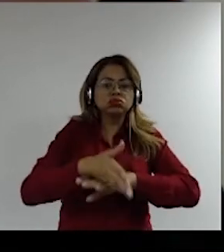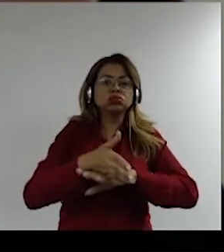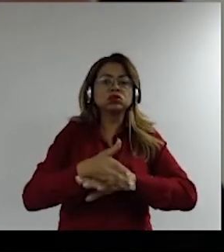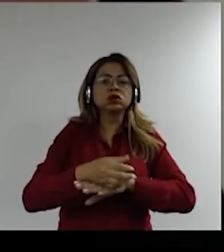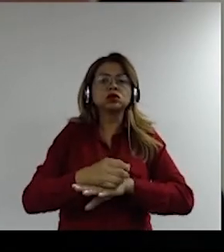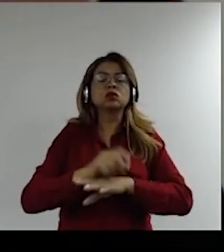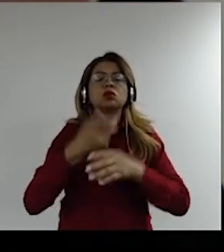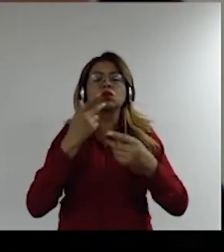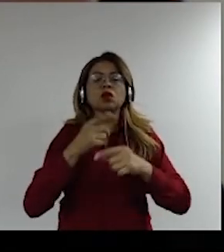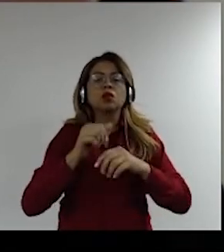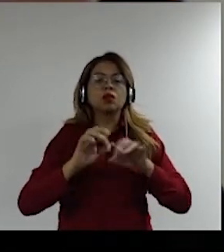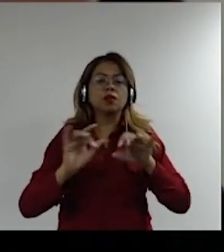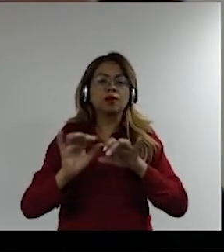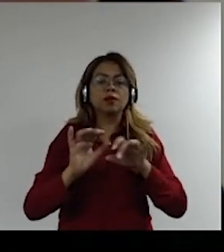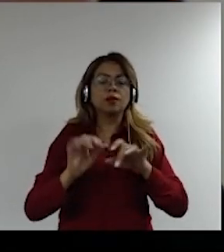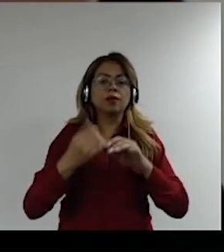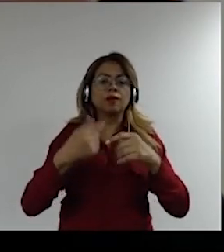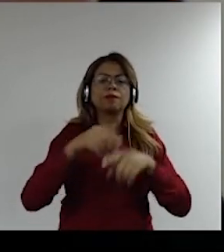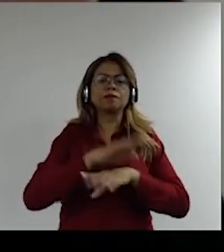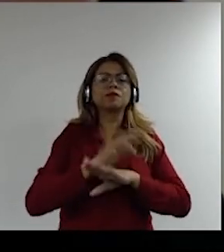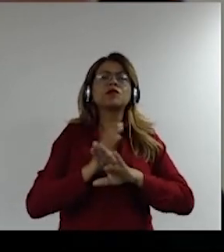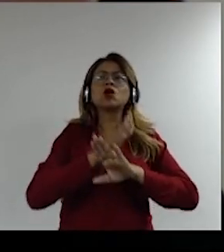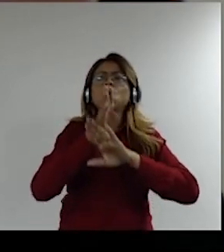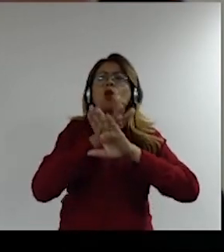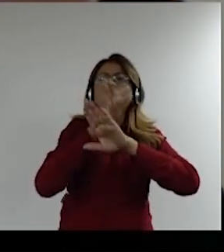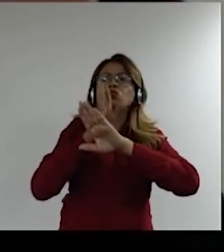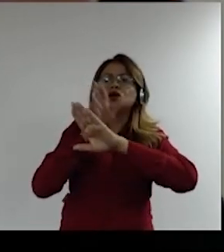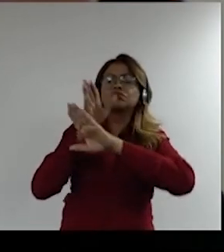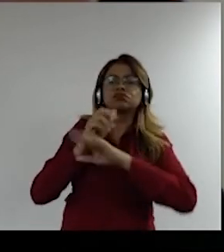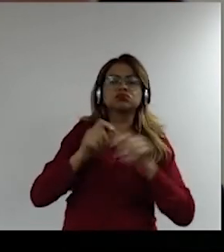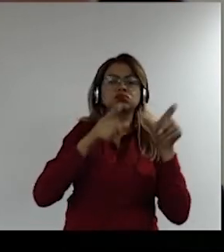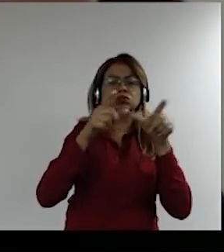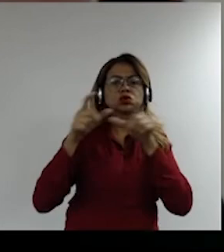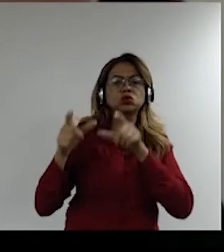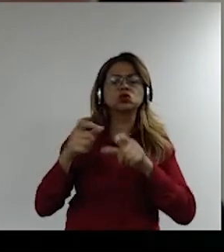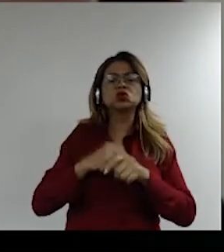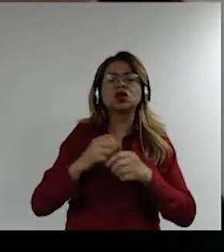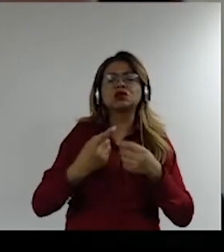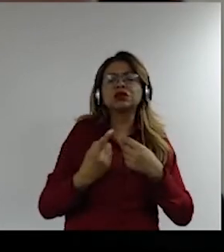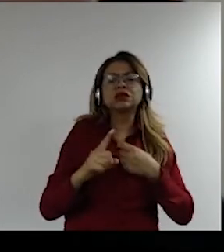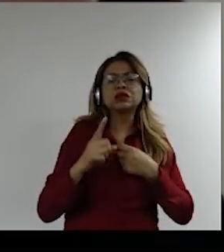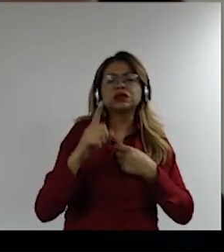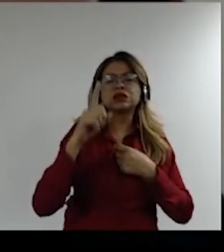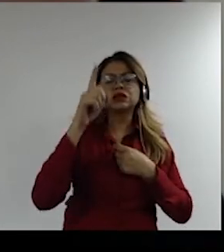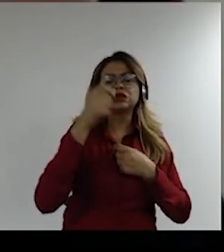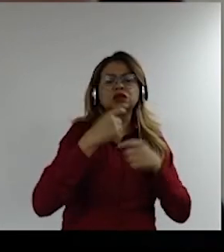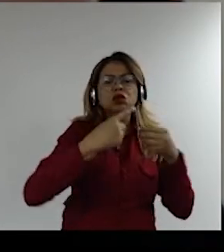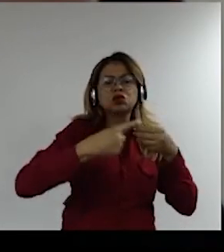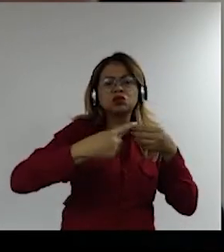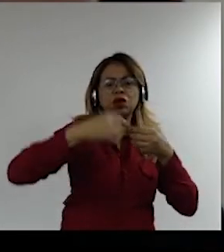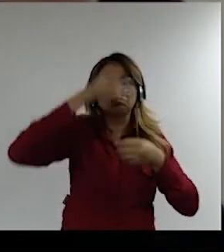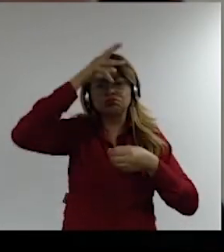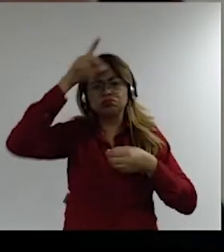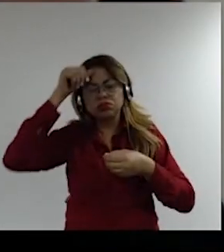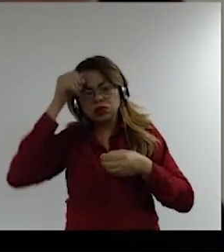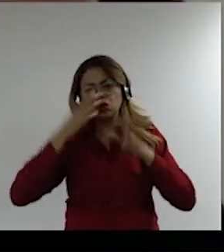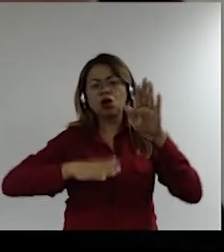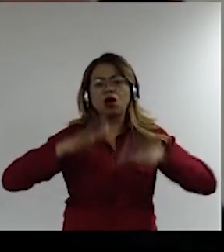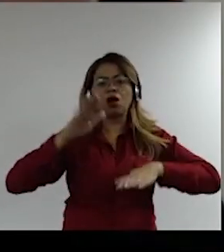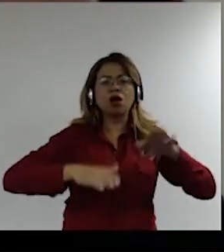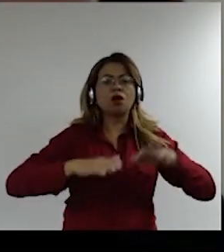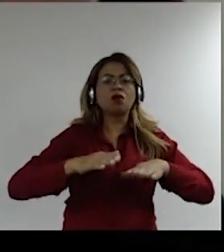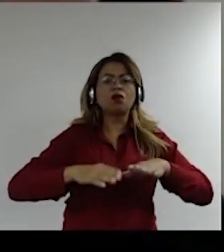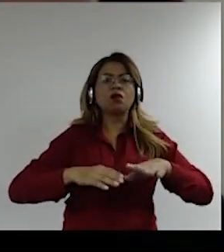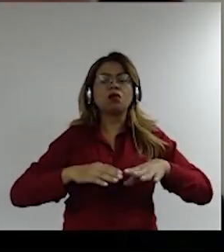via remota, como é que vai chegar lá nos rincões, ou até mesmo nas grandes cidades, nas regiões periféricas, onde o estudante